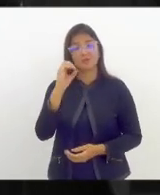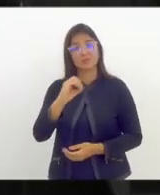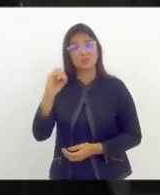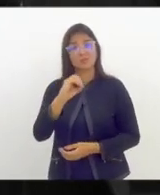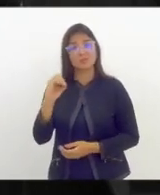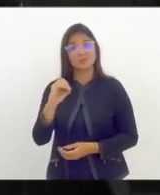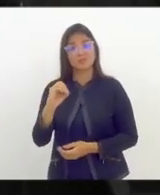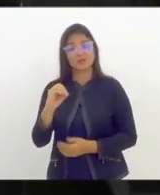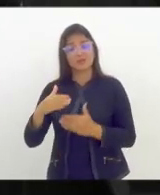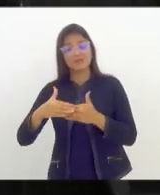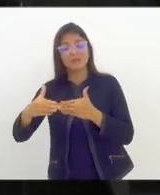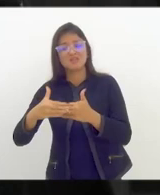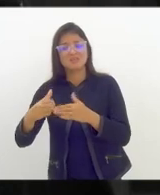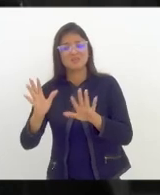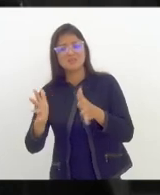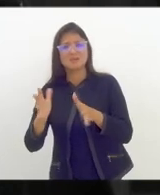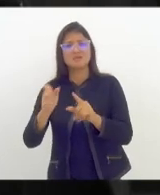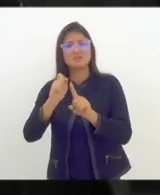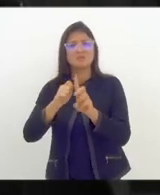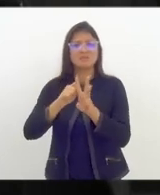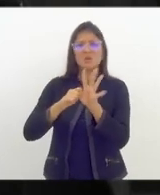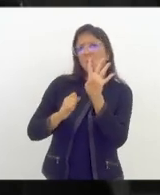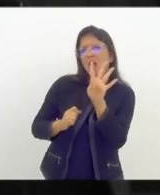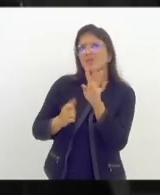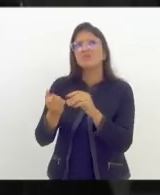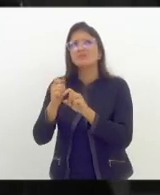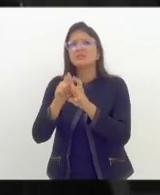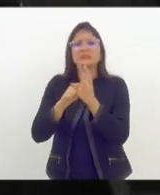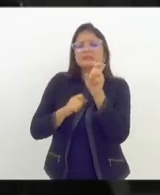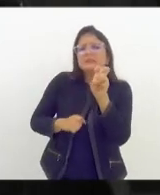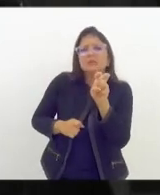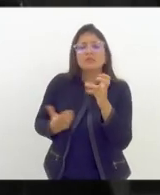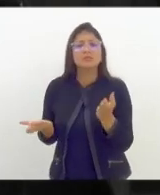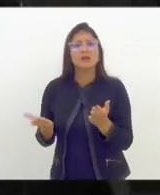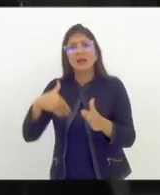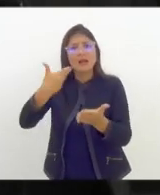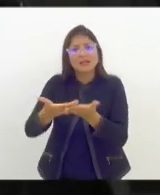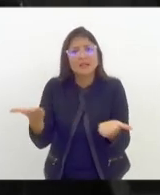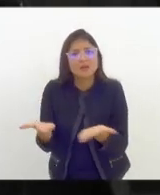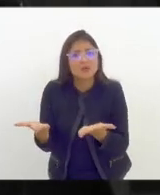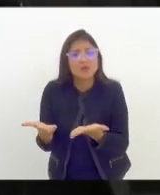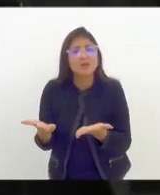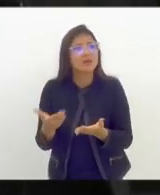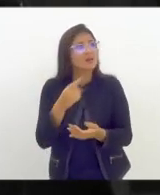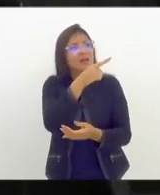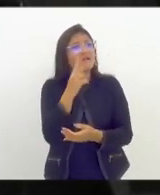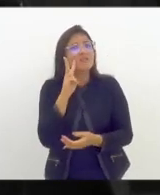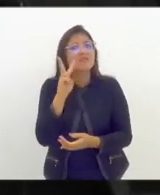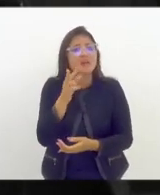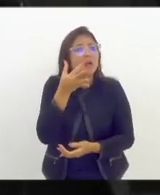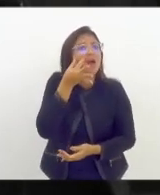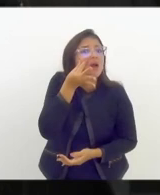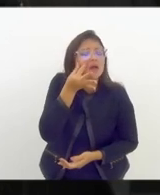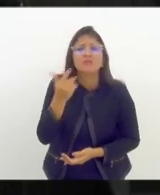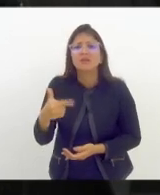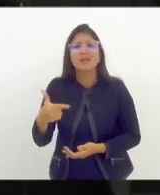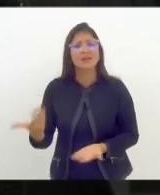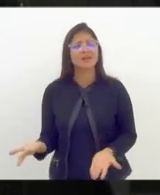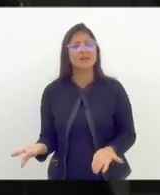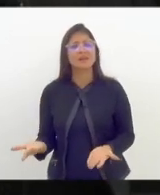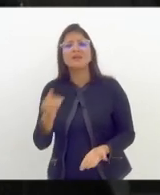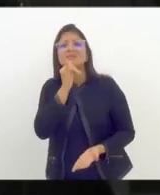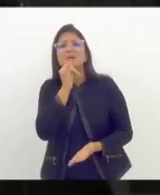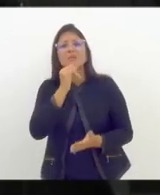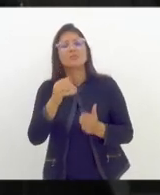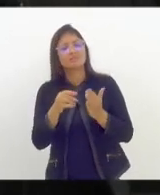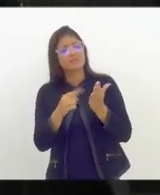de 6 meses, 4, 5 meses. E até o presente momento, não se tem notícia do edital